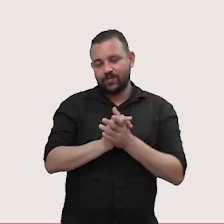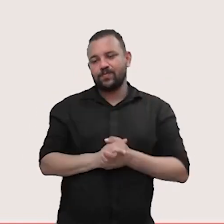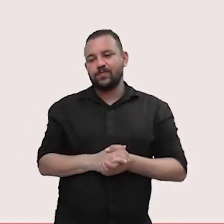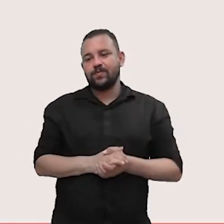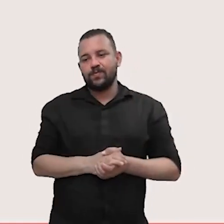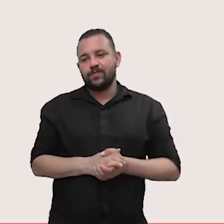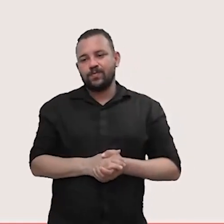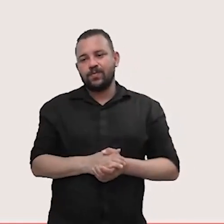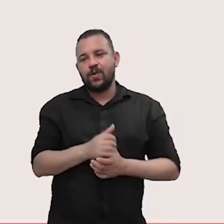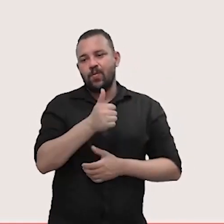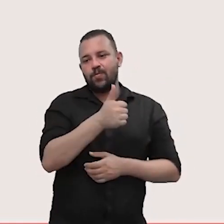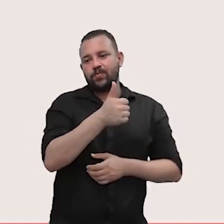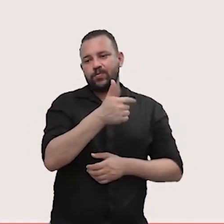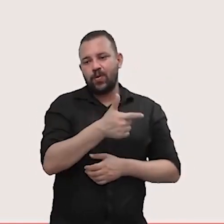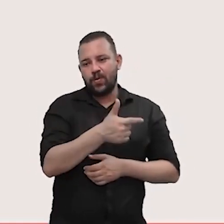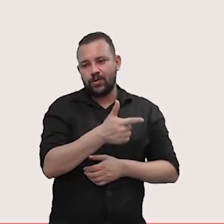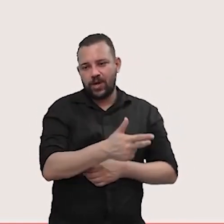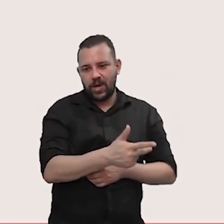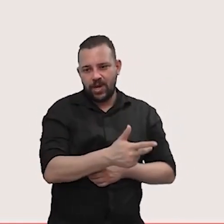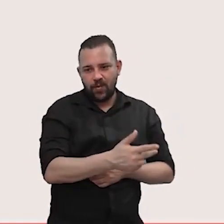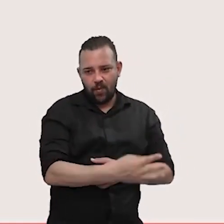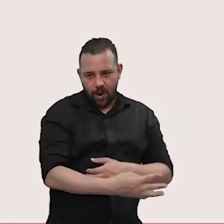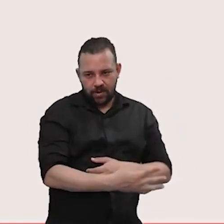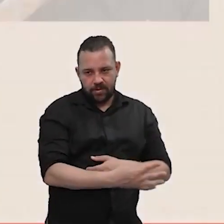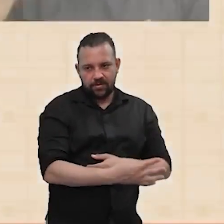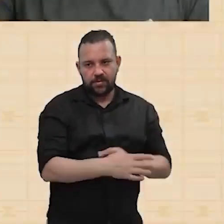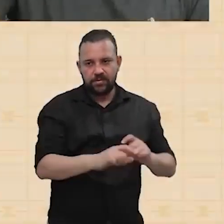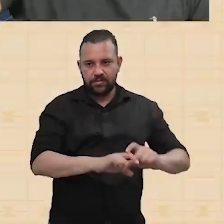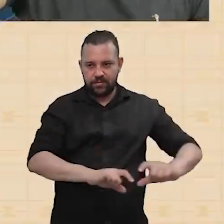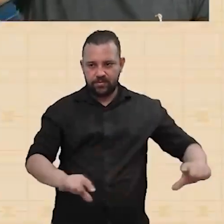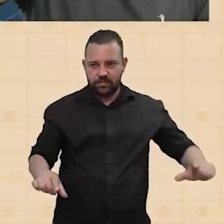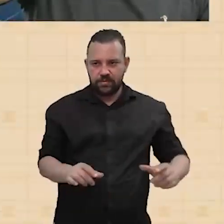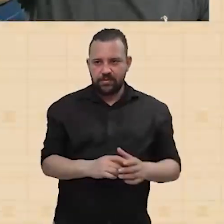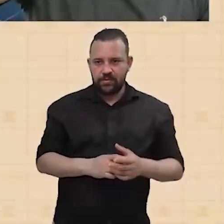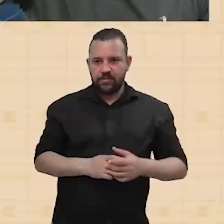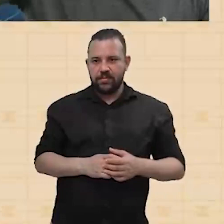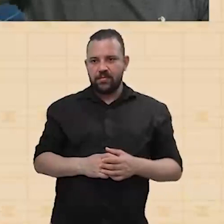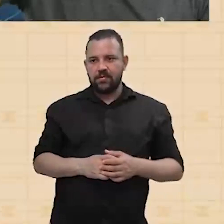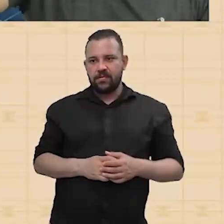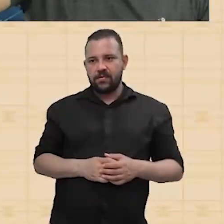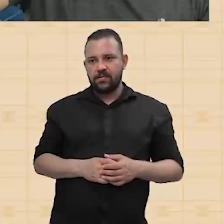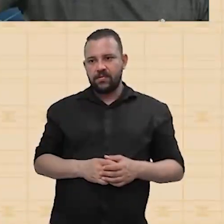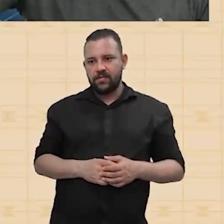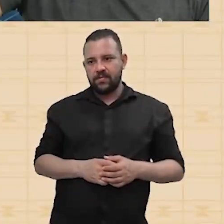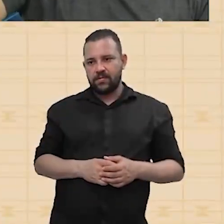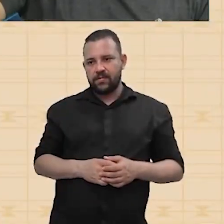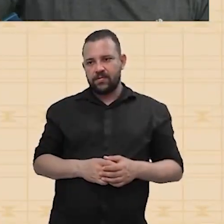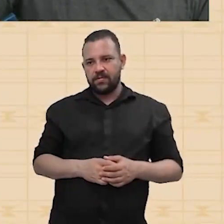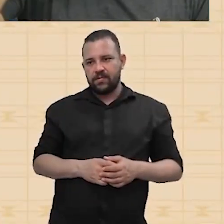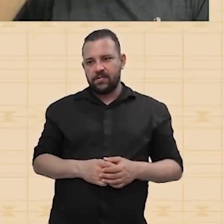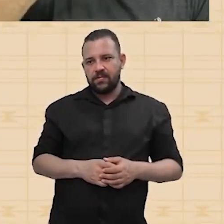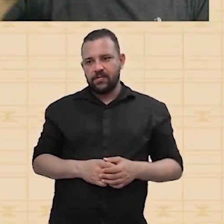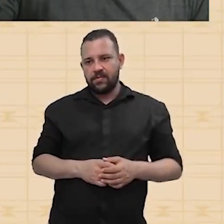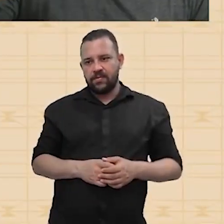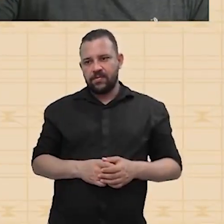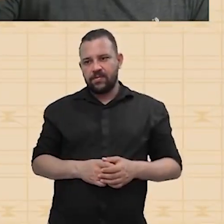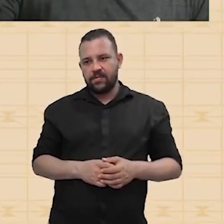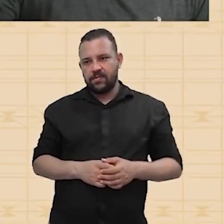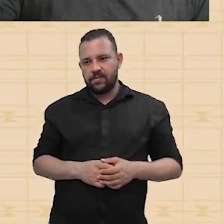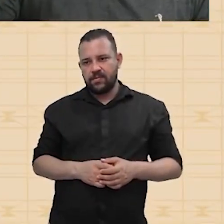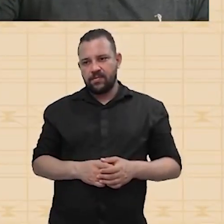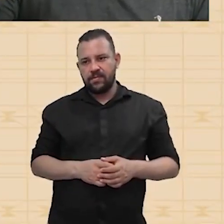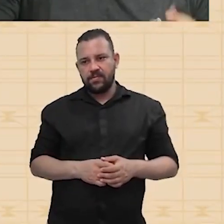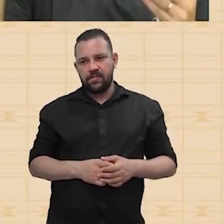2, 3, 4. Projeta aqui, Robertão, para fazer aqui a sequência para o pessoal ver. Primeiro período, segundo, terceiro,